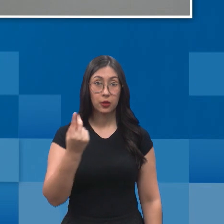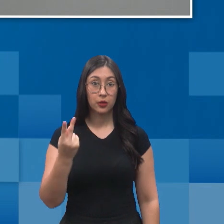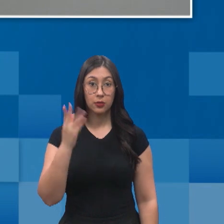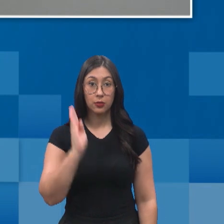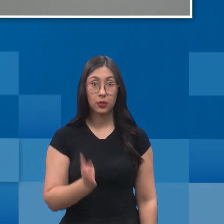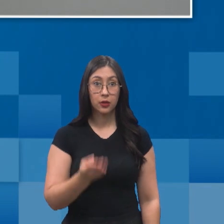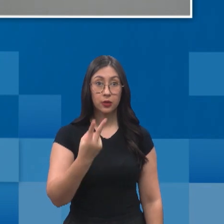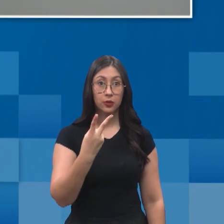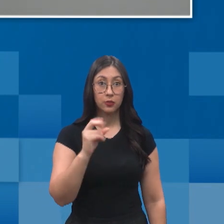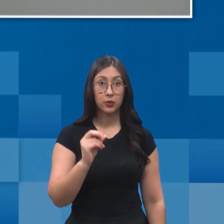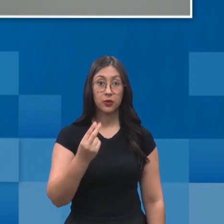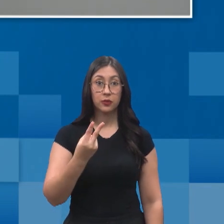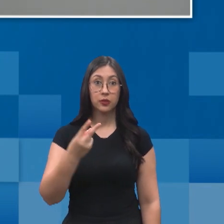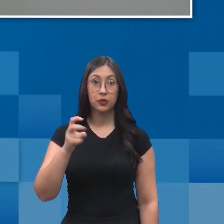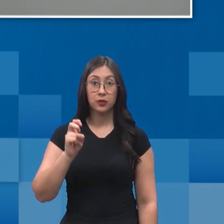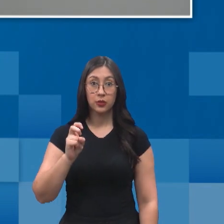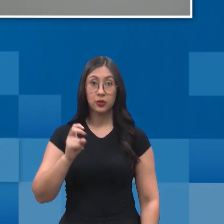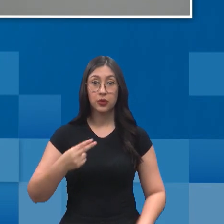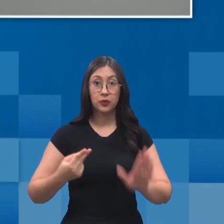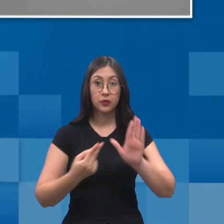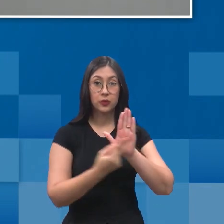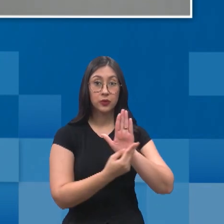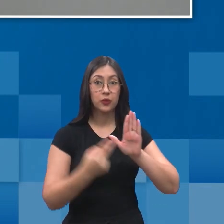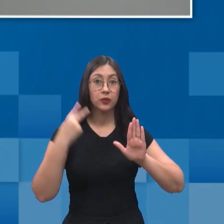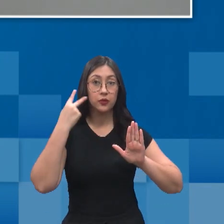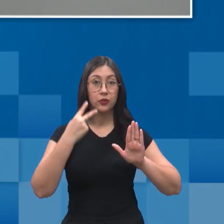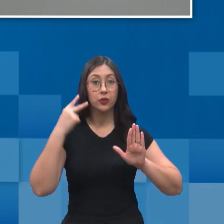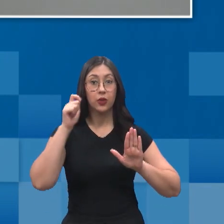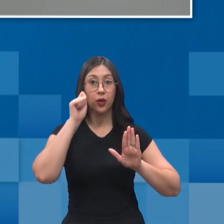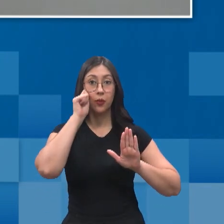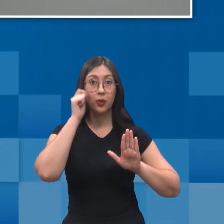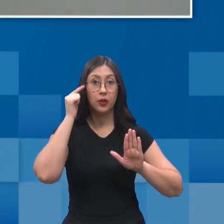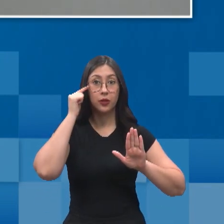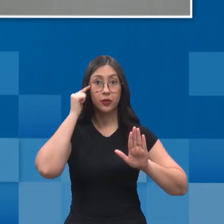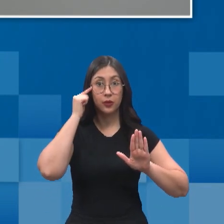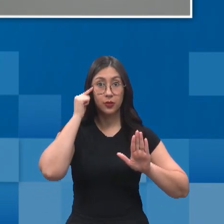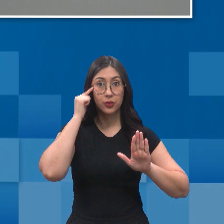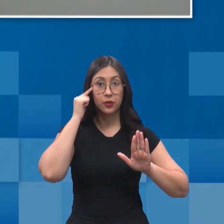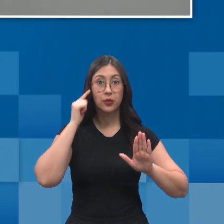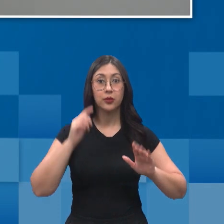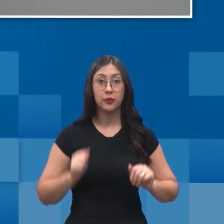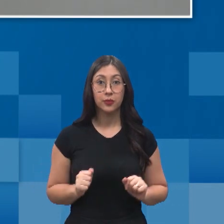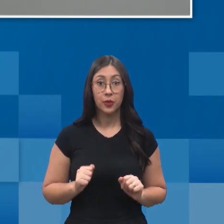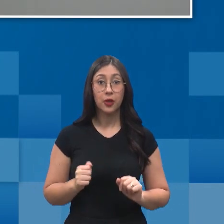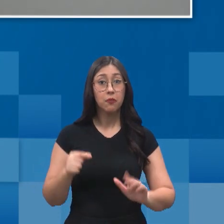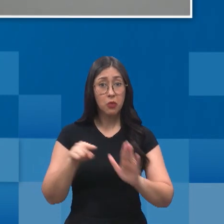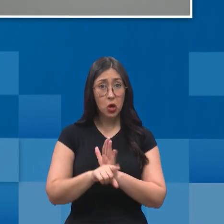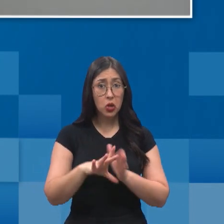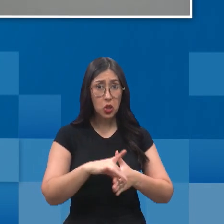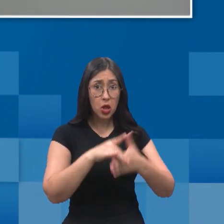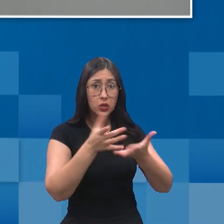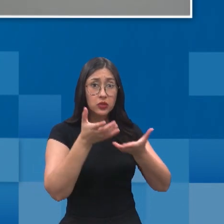1012/2025, autoria da vereadora Amélia Naon. Consulta a liderança e desejo de caminhar ao voto.